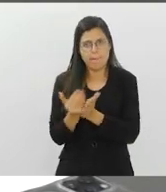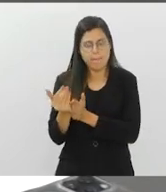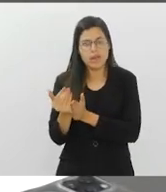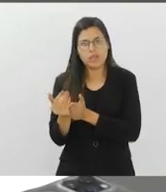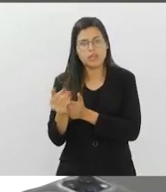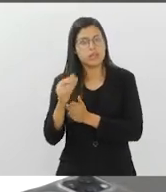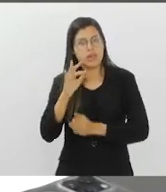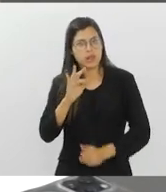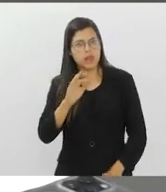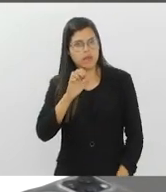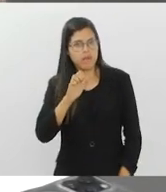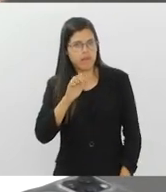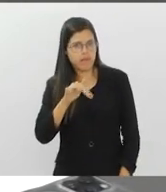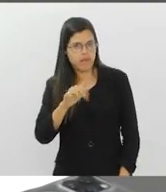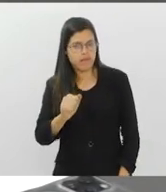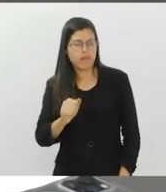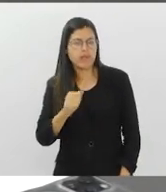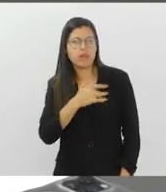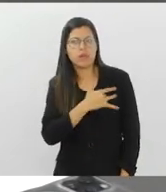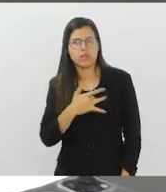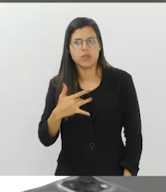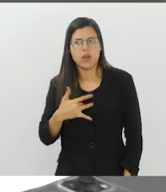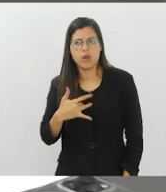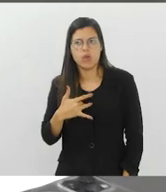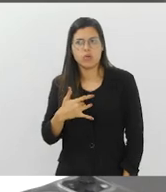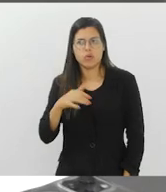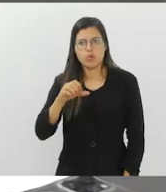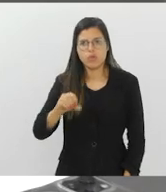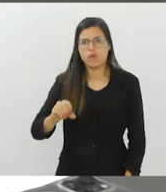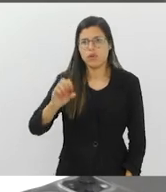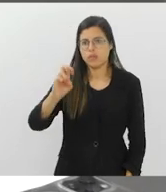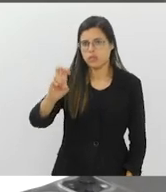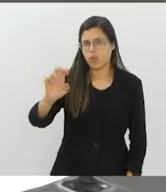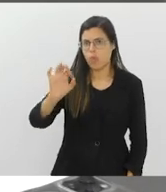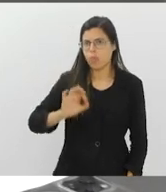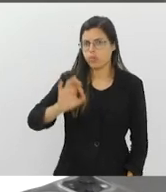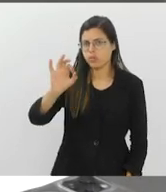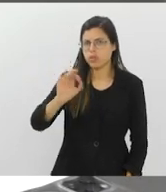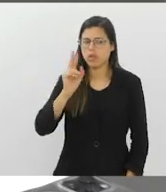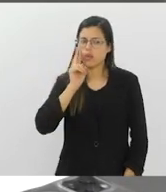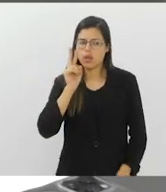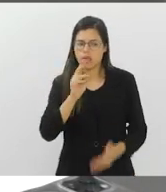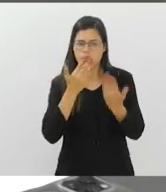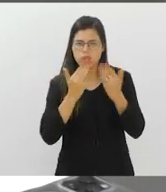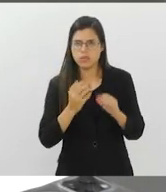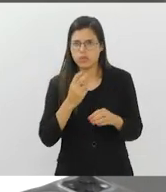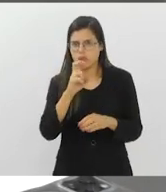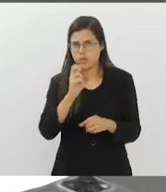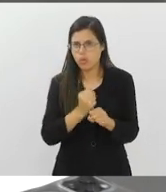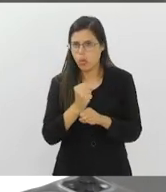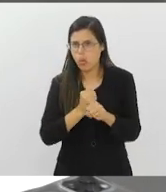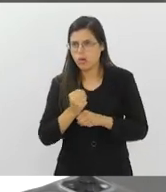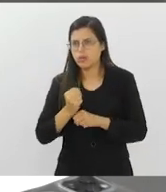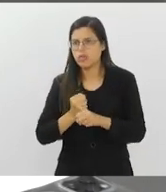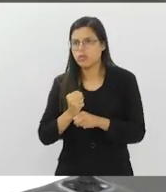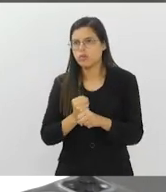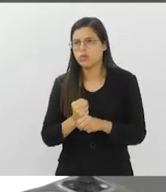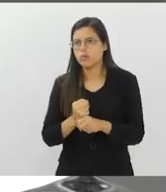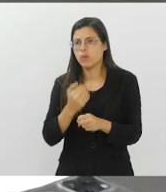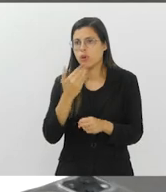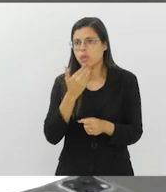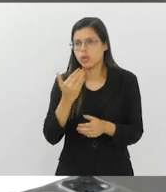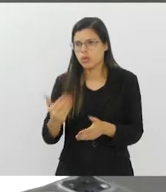os últimos 5 anos, 95% dos cancelamentos foram pedidos pelo contratante e